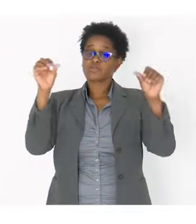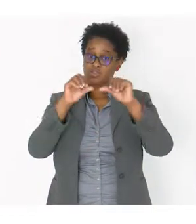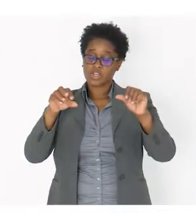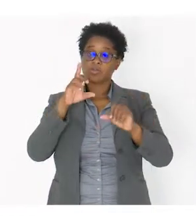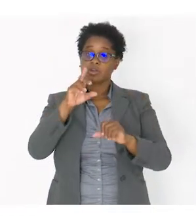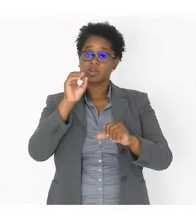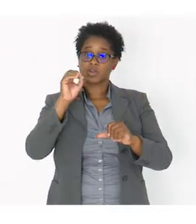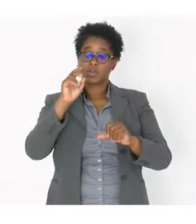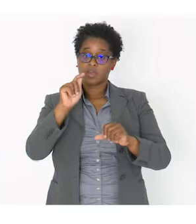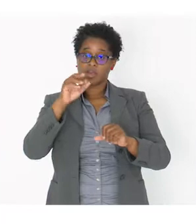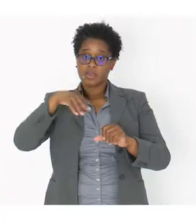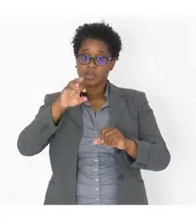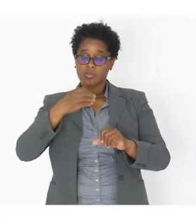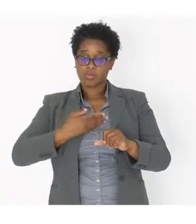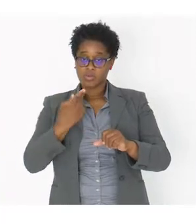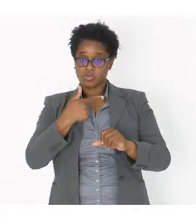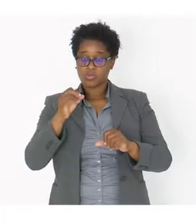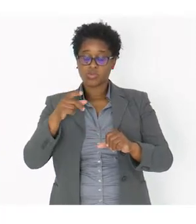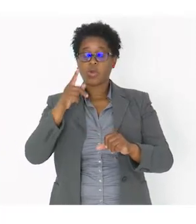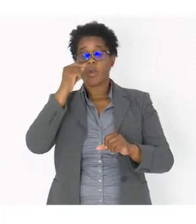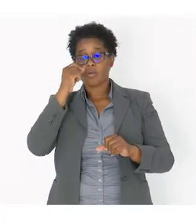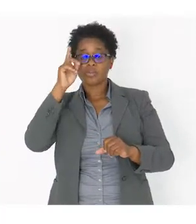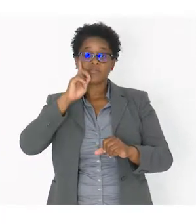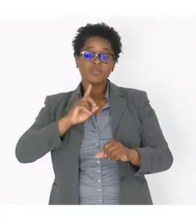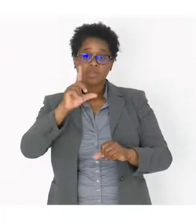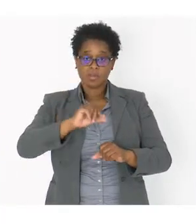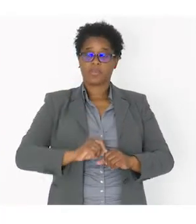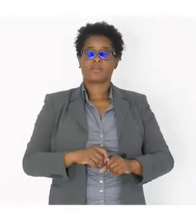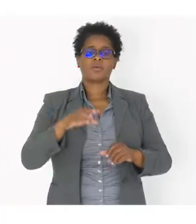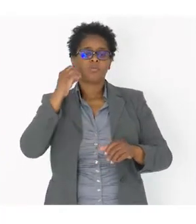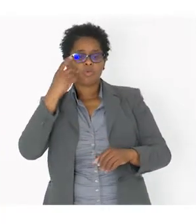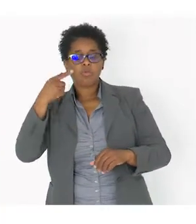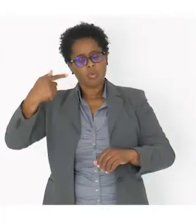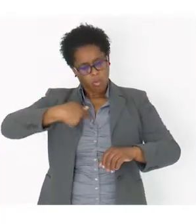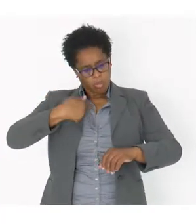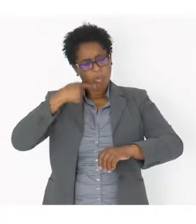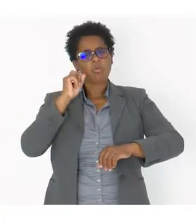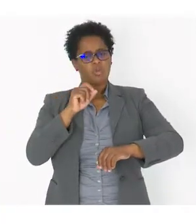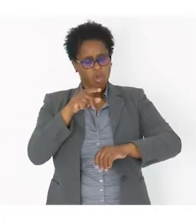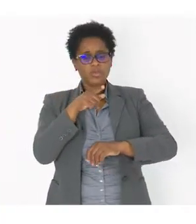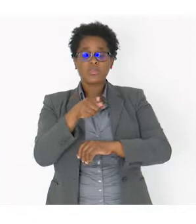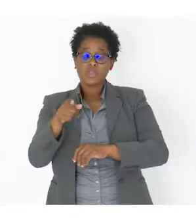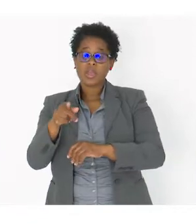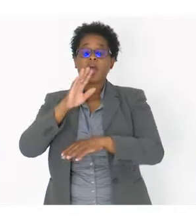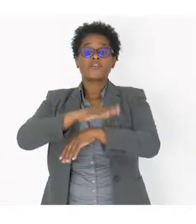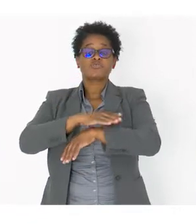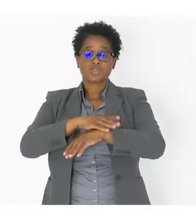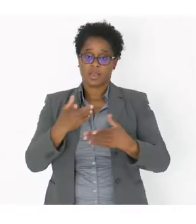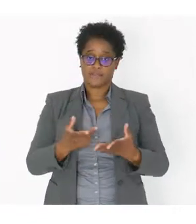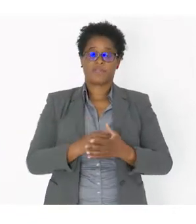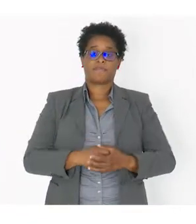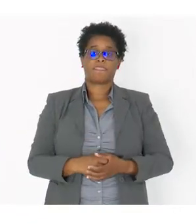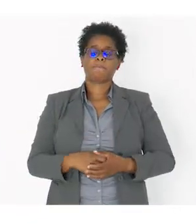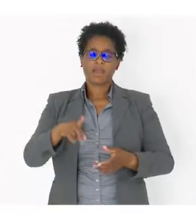masculino e feminino. Portanto, como o próprio nome indica, é responsável